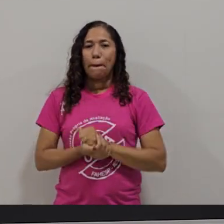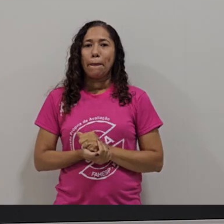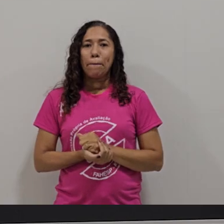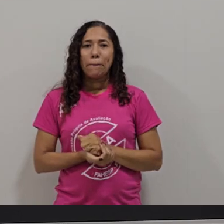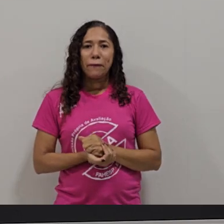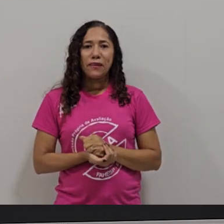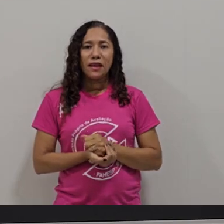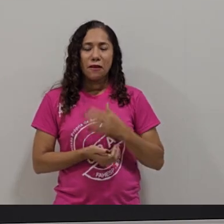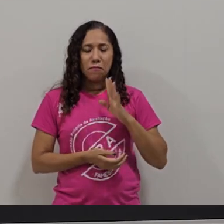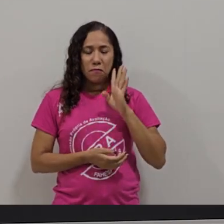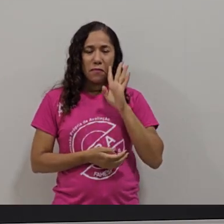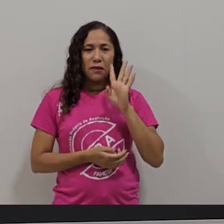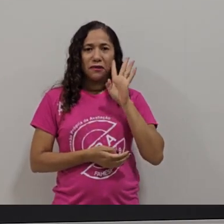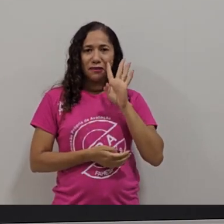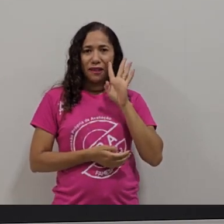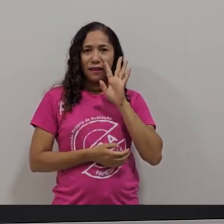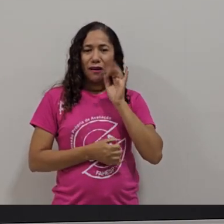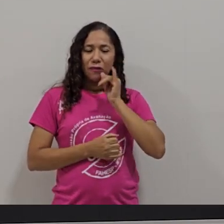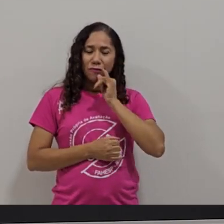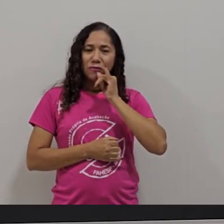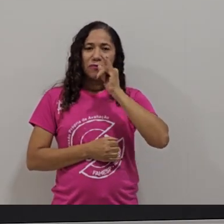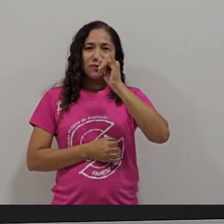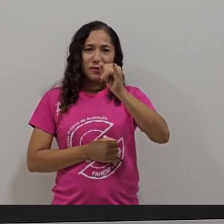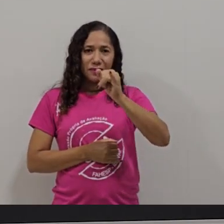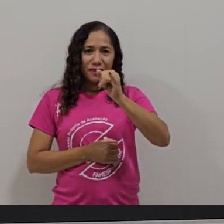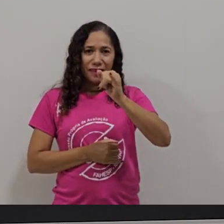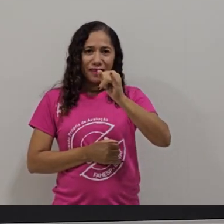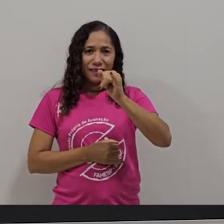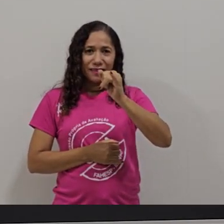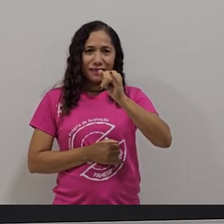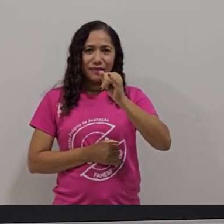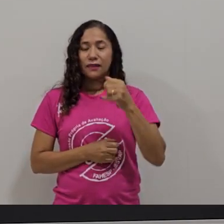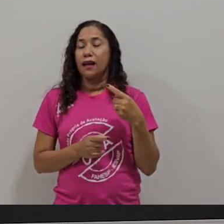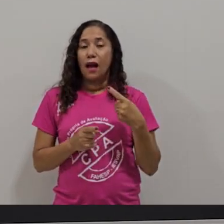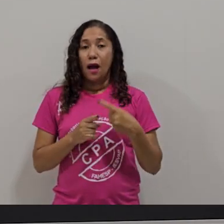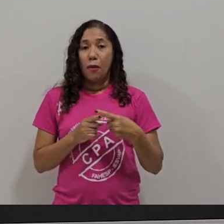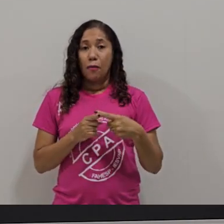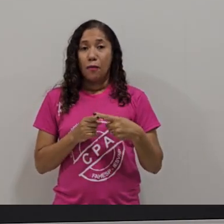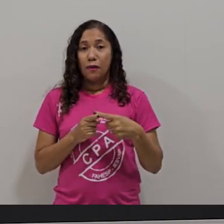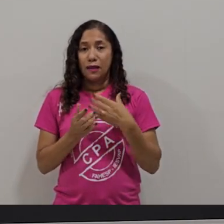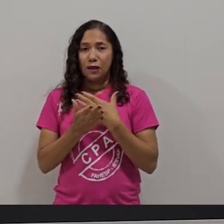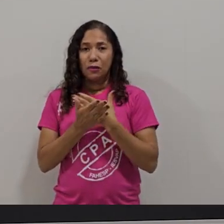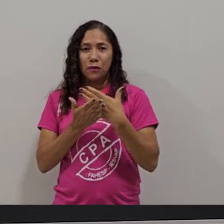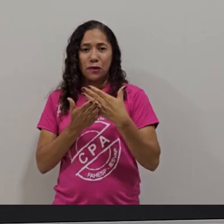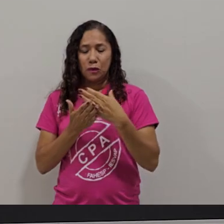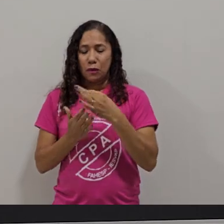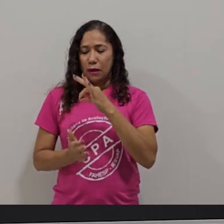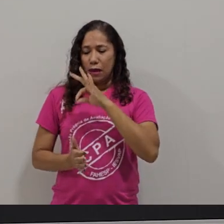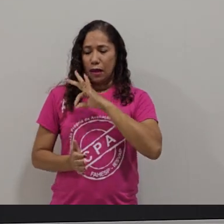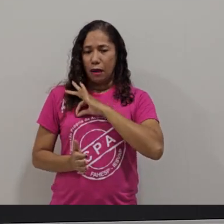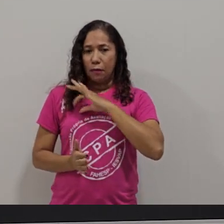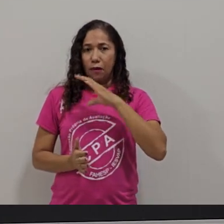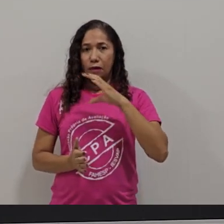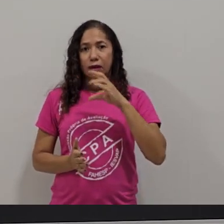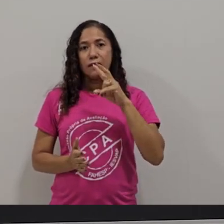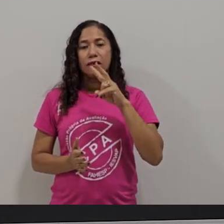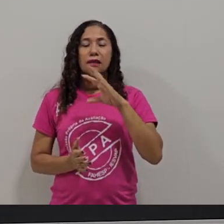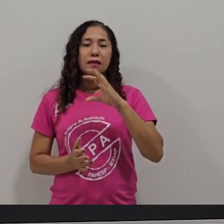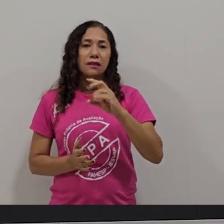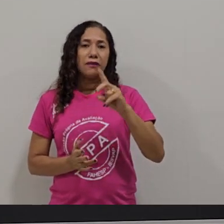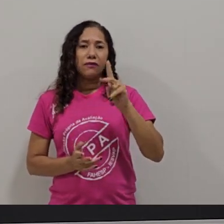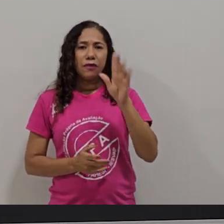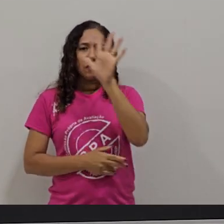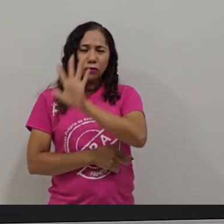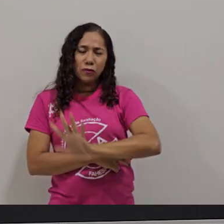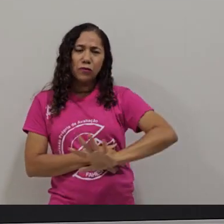aí é bem legal divulgar isso, porque é o seguinte, recentemente teve uma operação da Polícia Civil, isso teve repercussão no